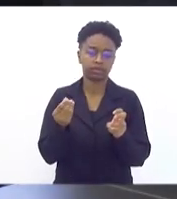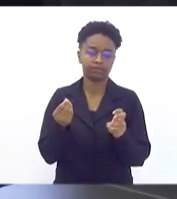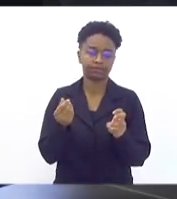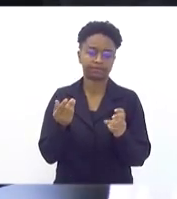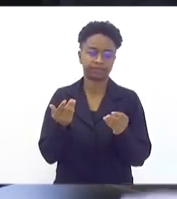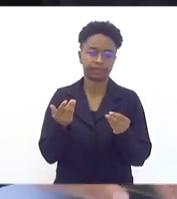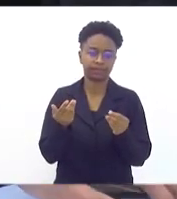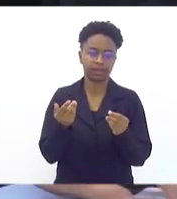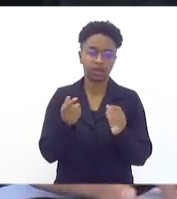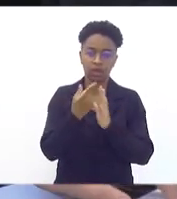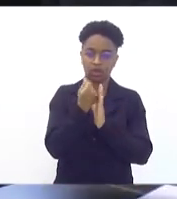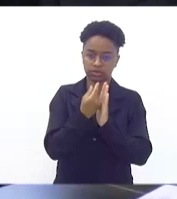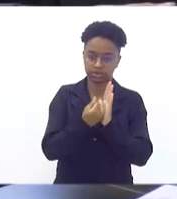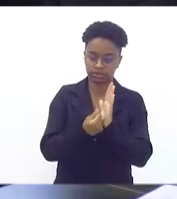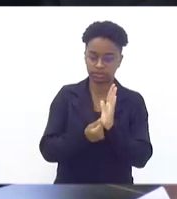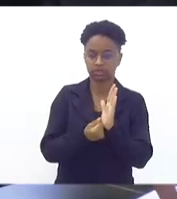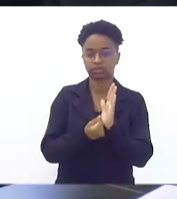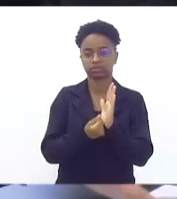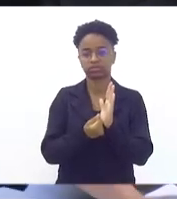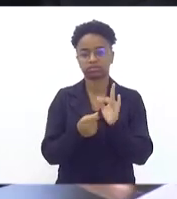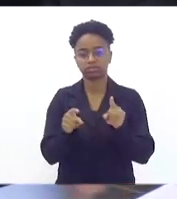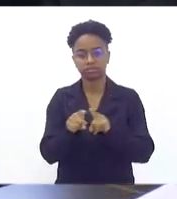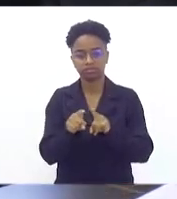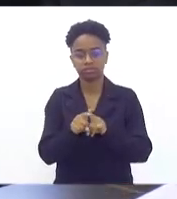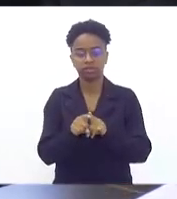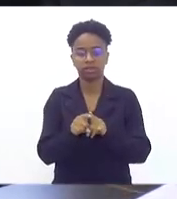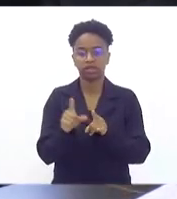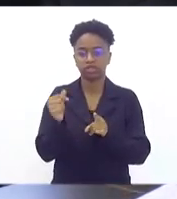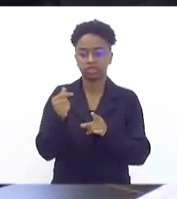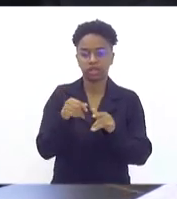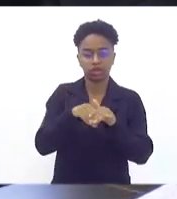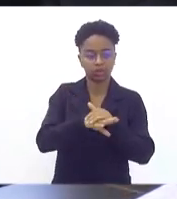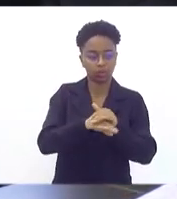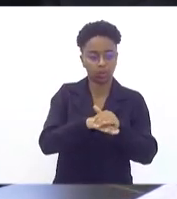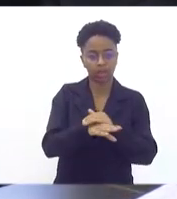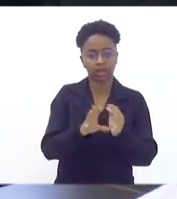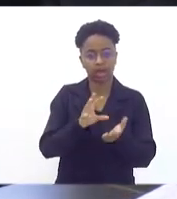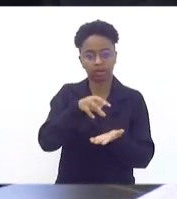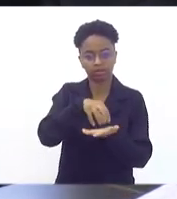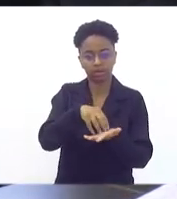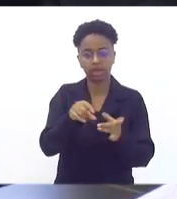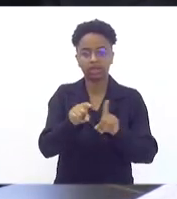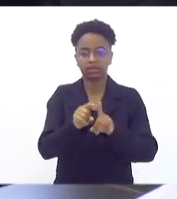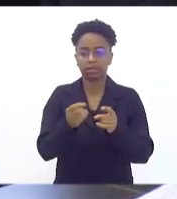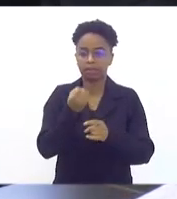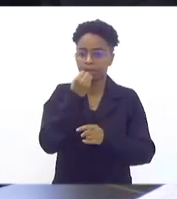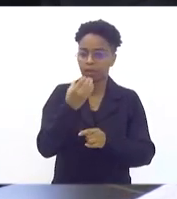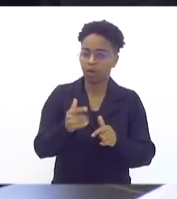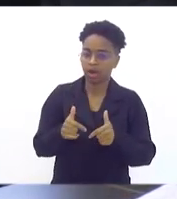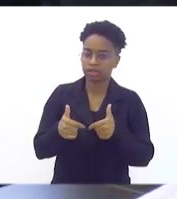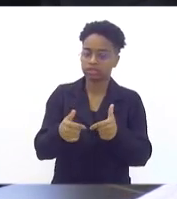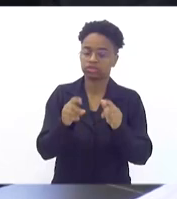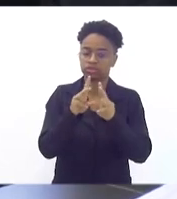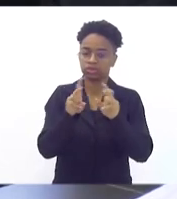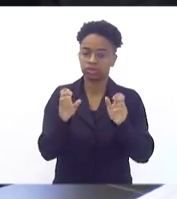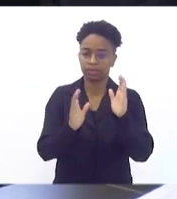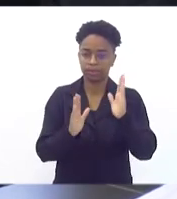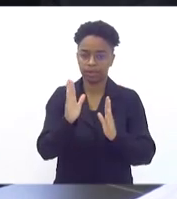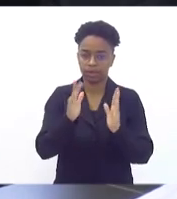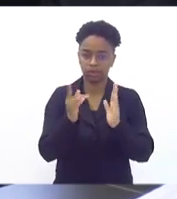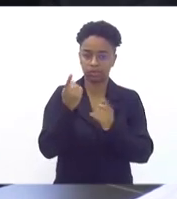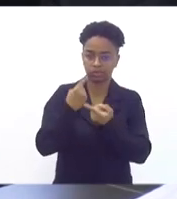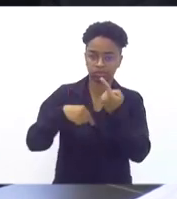ao orçamento ao caixa da agência e as boas práticas em relação ao regime de recuperação